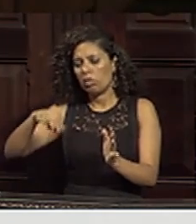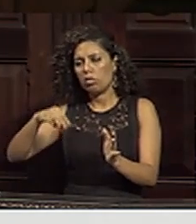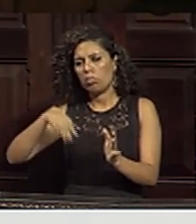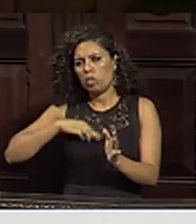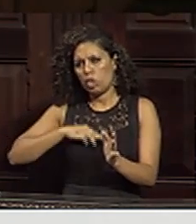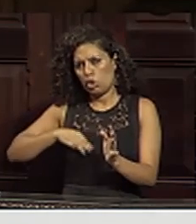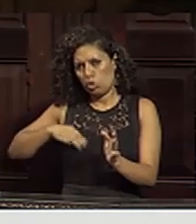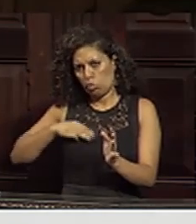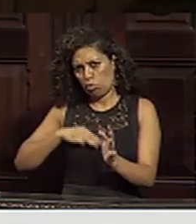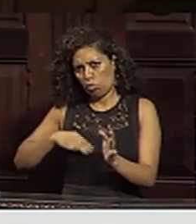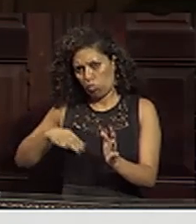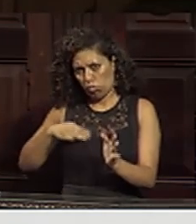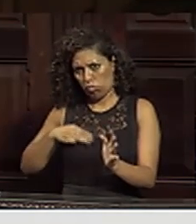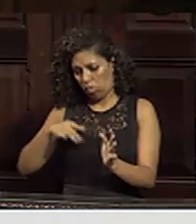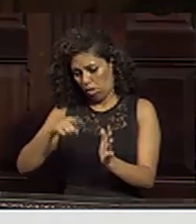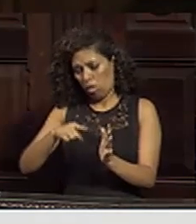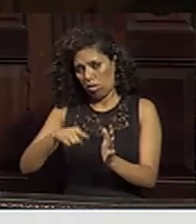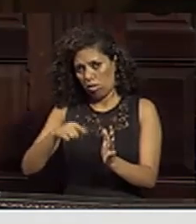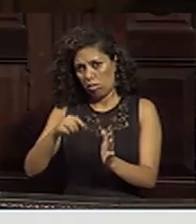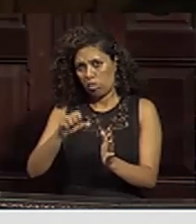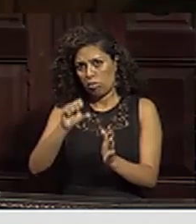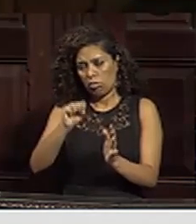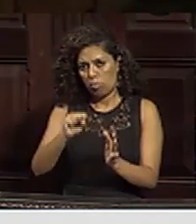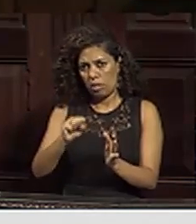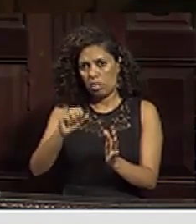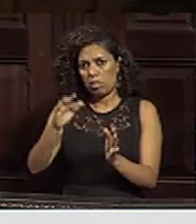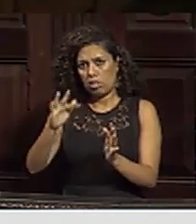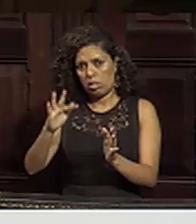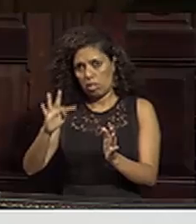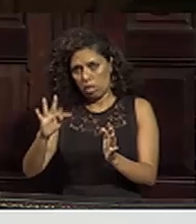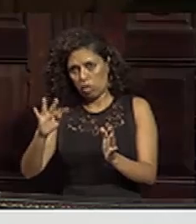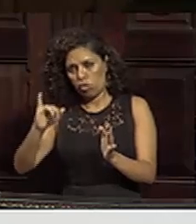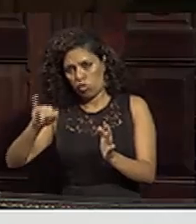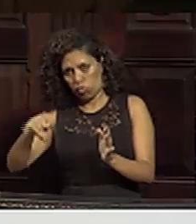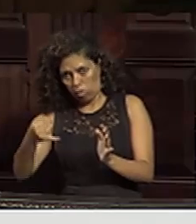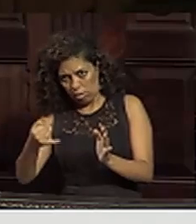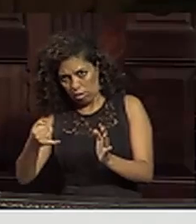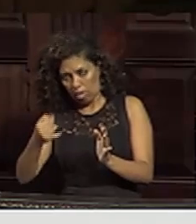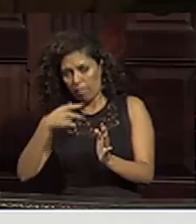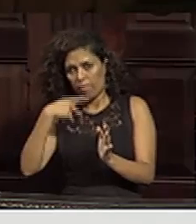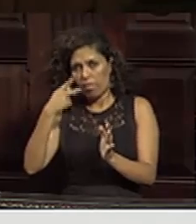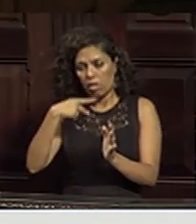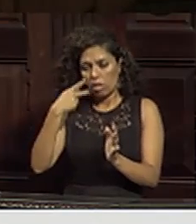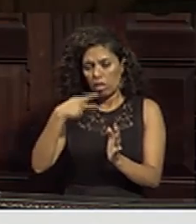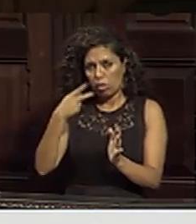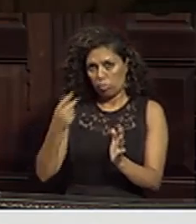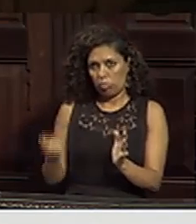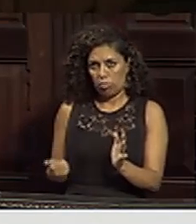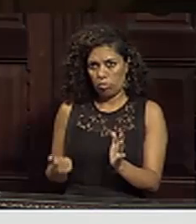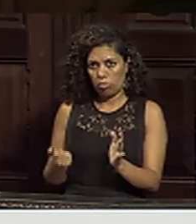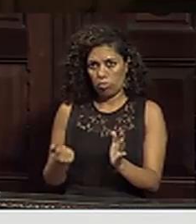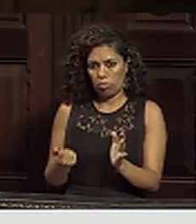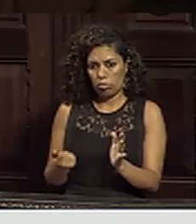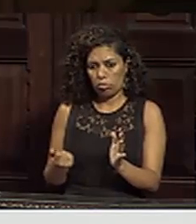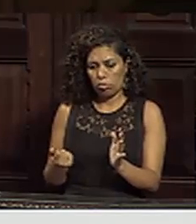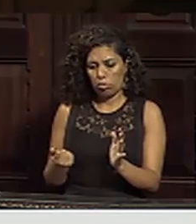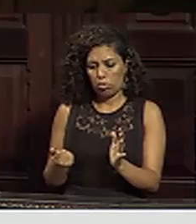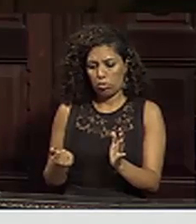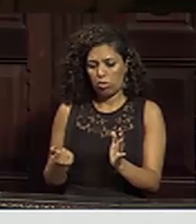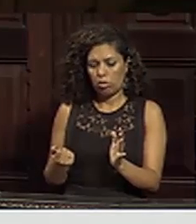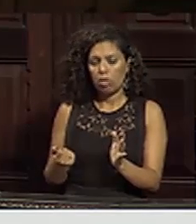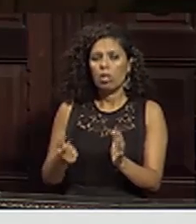jurídico, ele faz o seu artigo citando Nelson